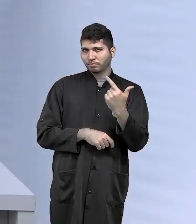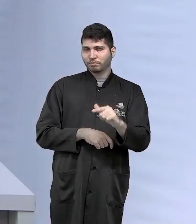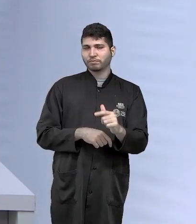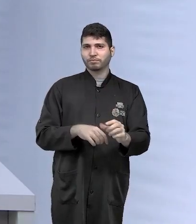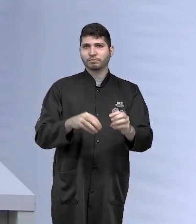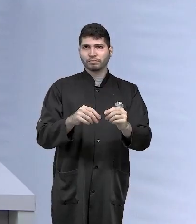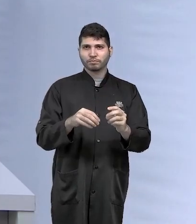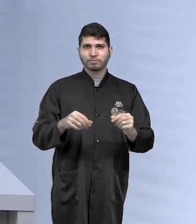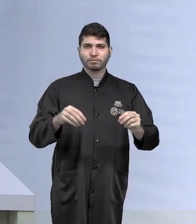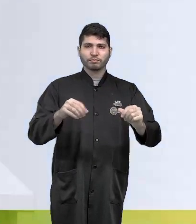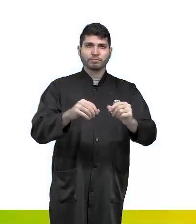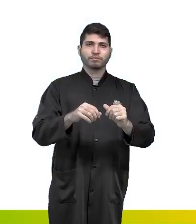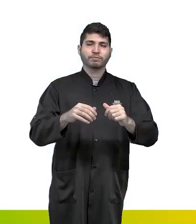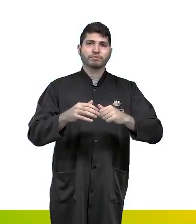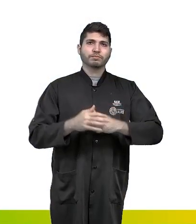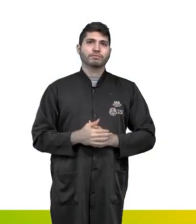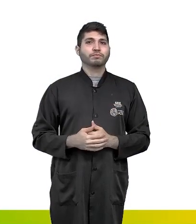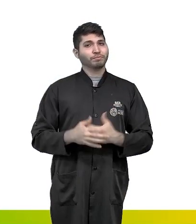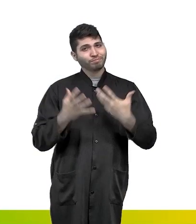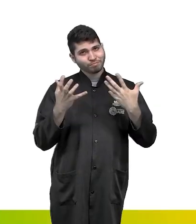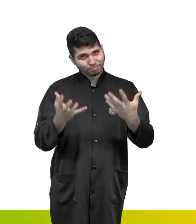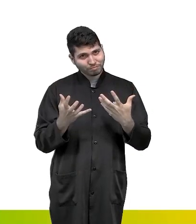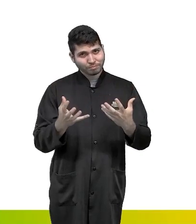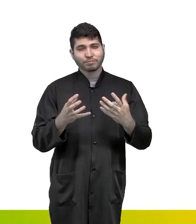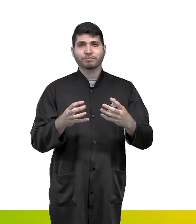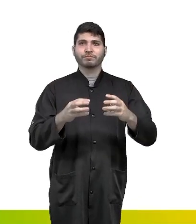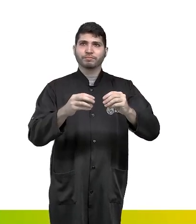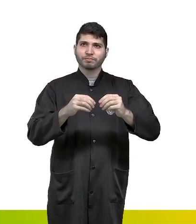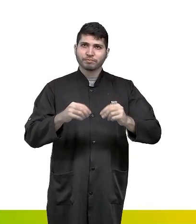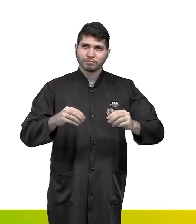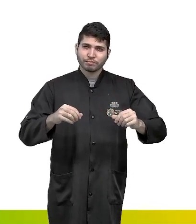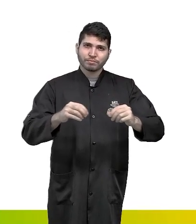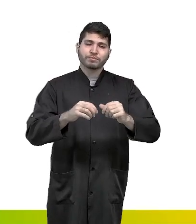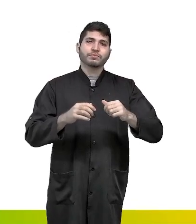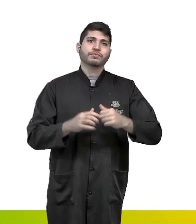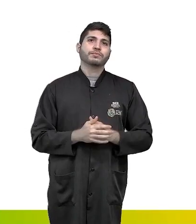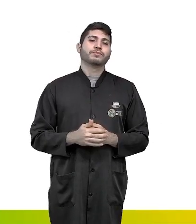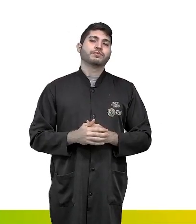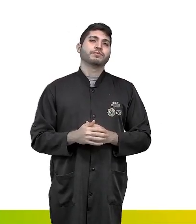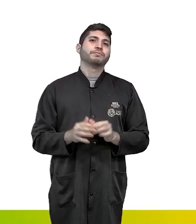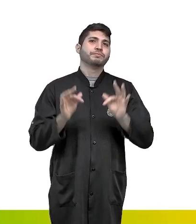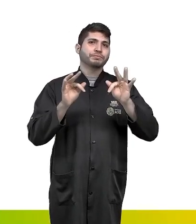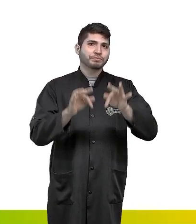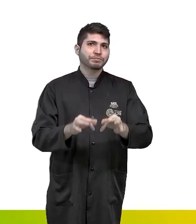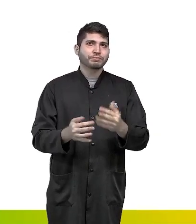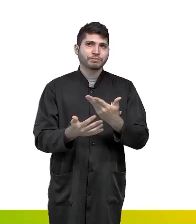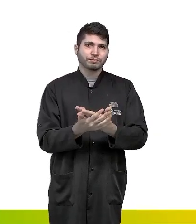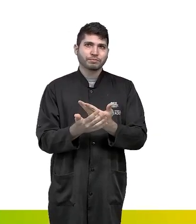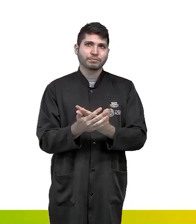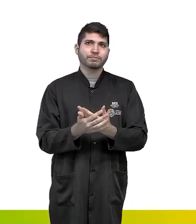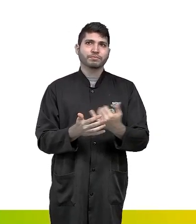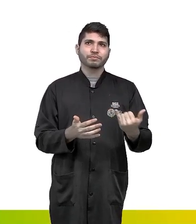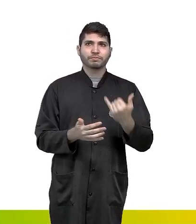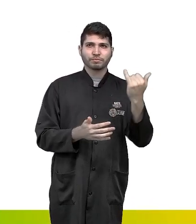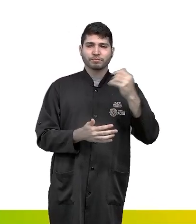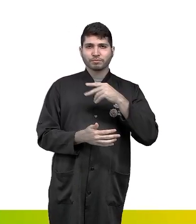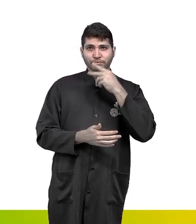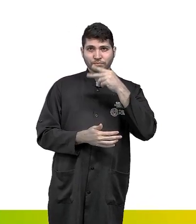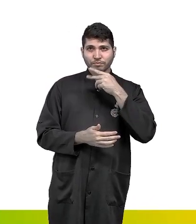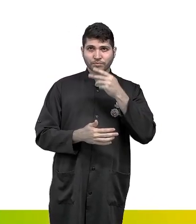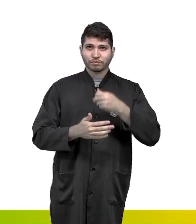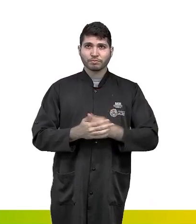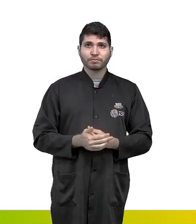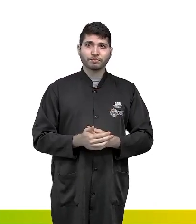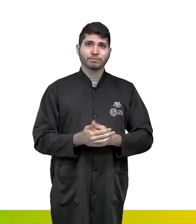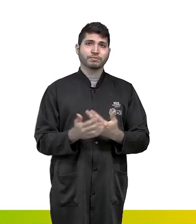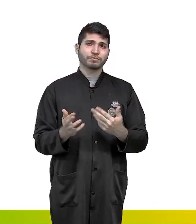terra. Para concluir a nossa aula, eu gostaria de abordar alguns pontos. Primeiro, a questão da terra no